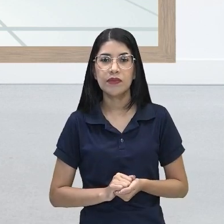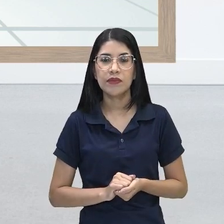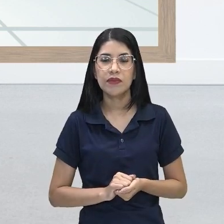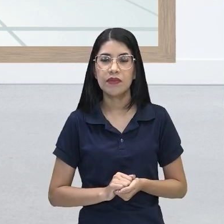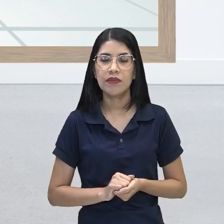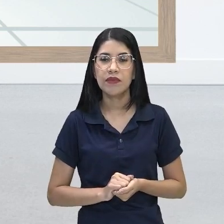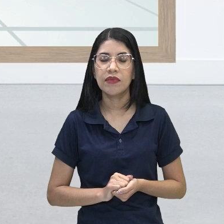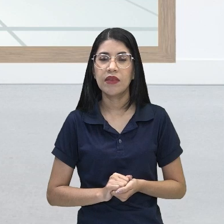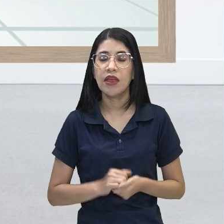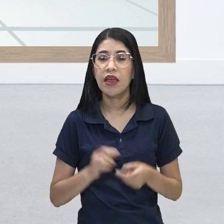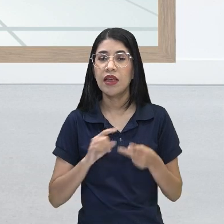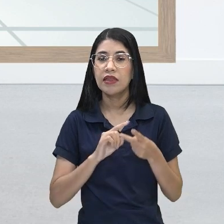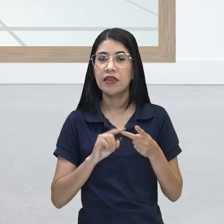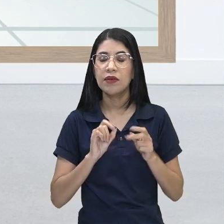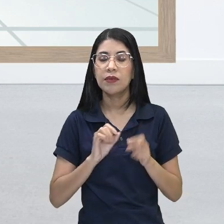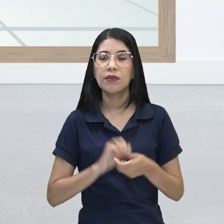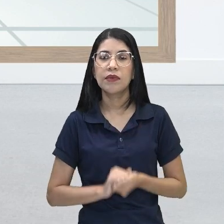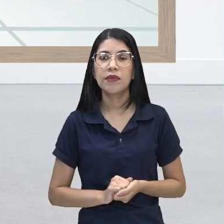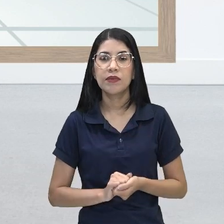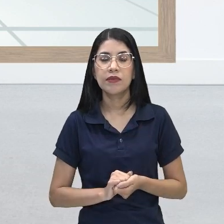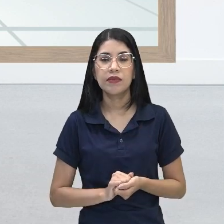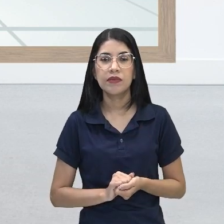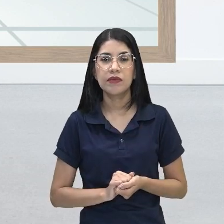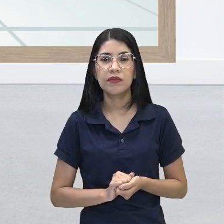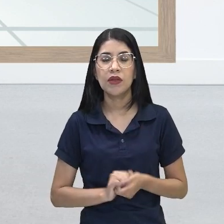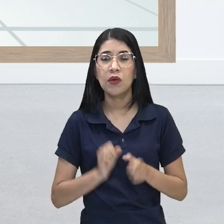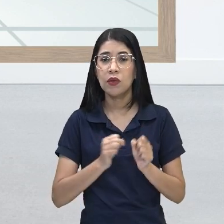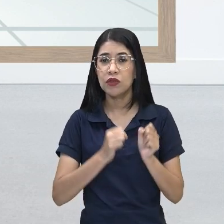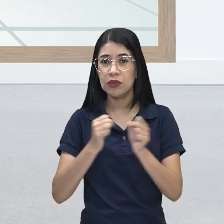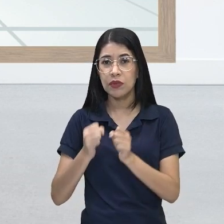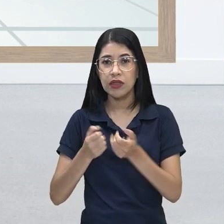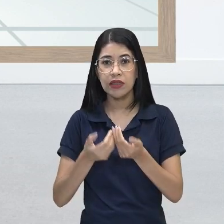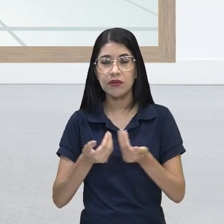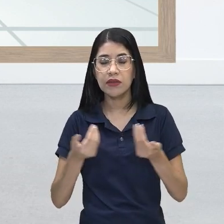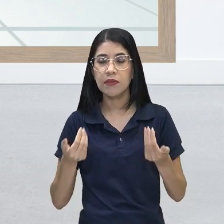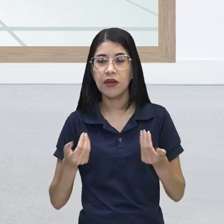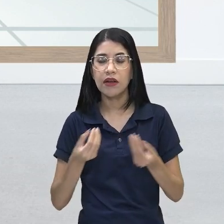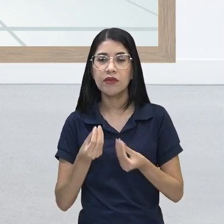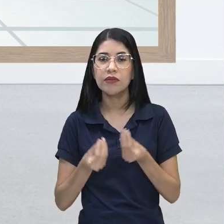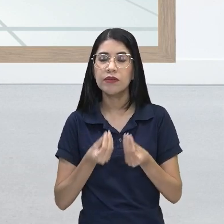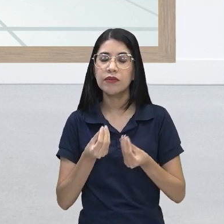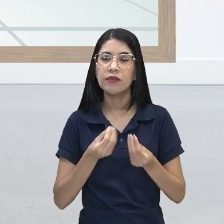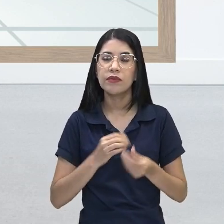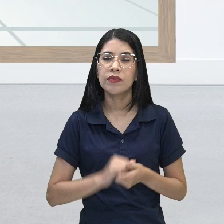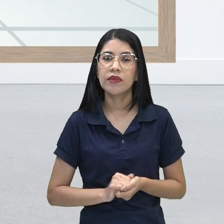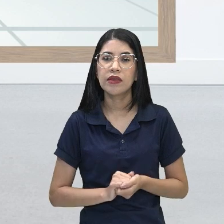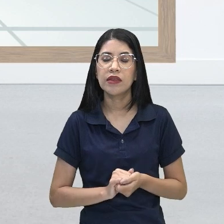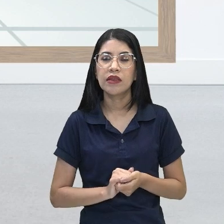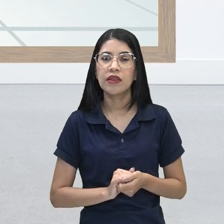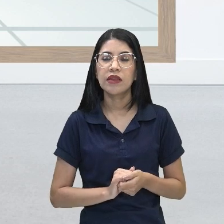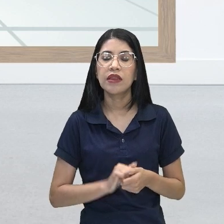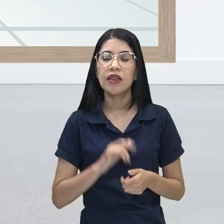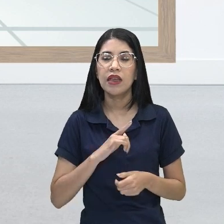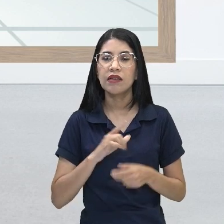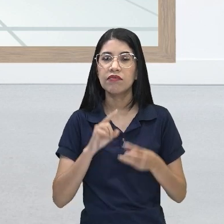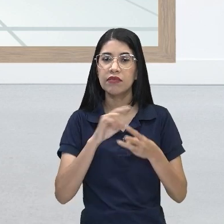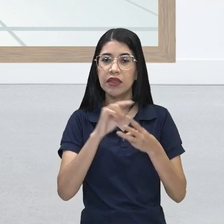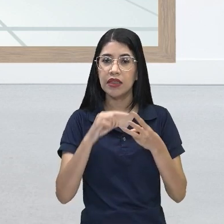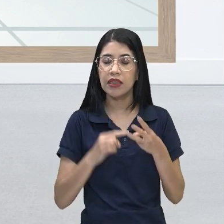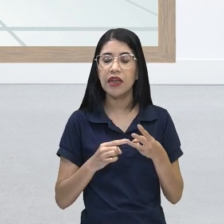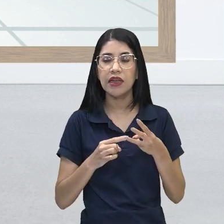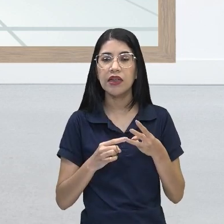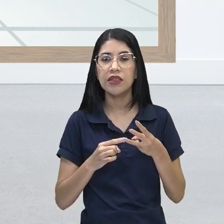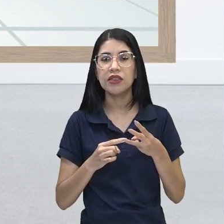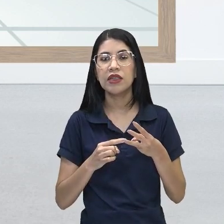segunda característica, que é a separação de poderes. O poder estatal é dividido em 3